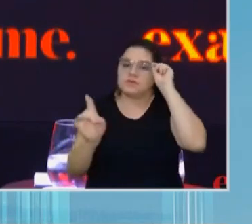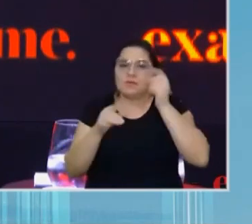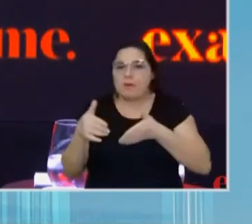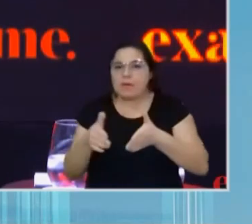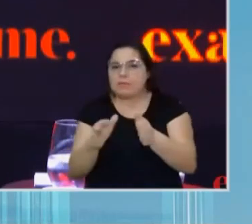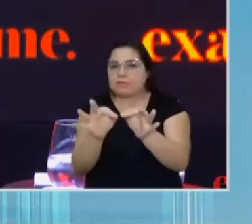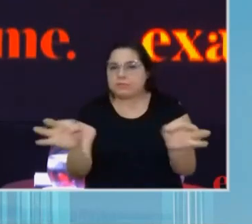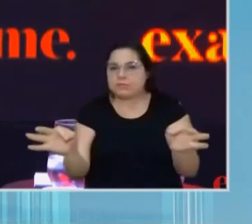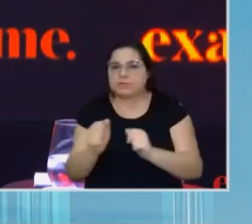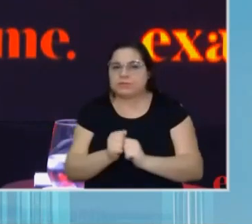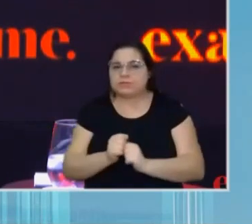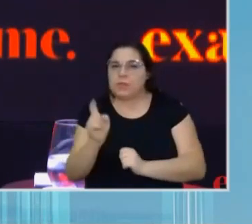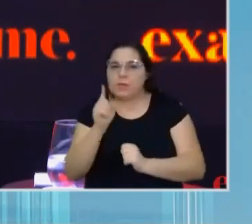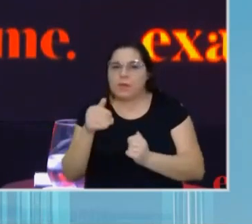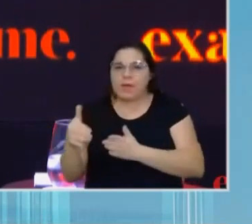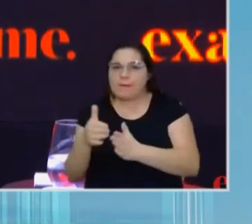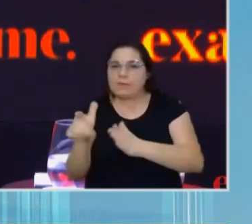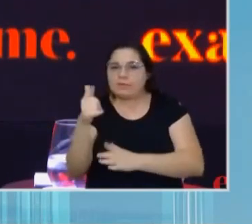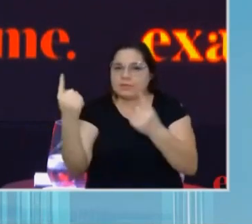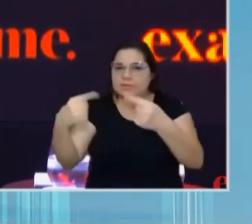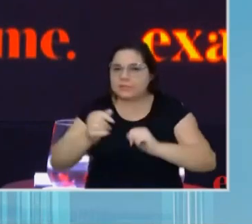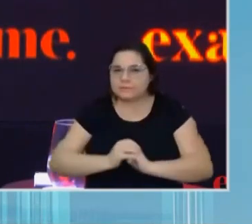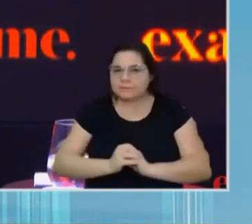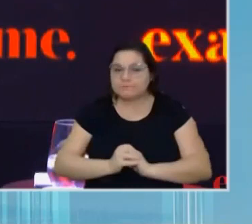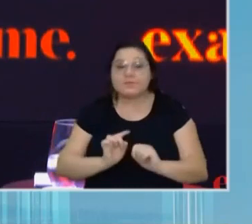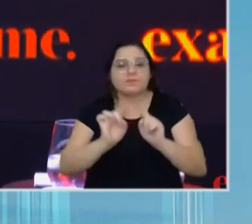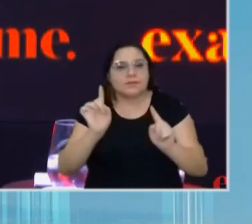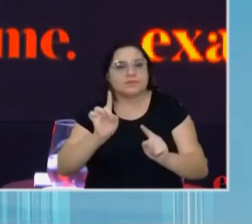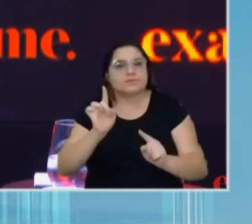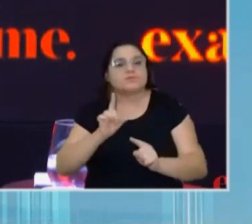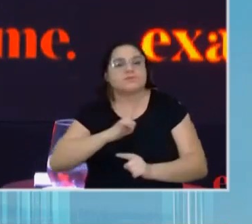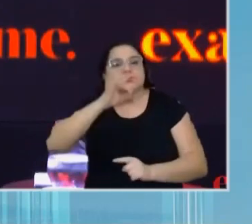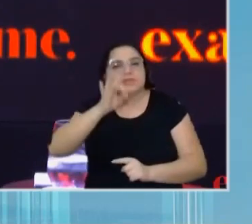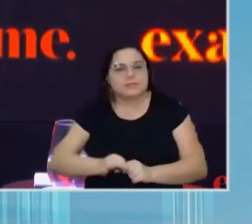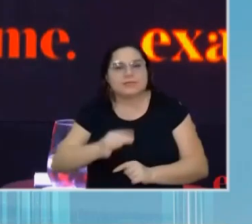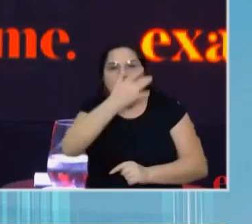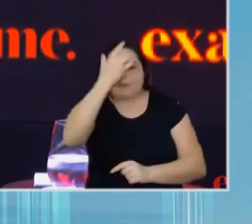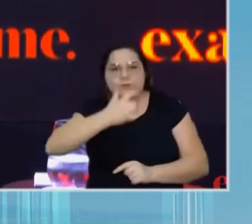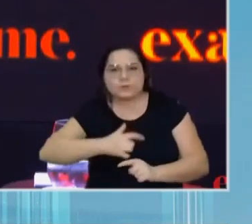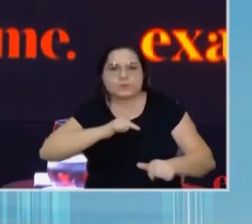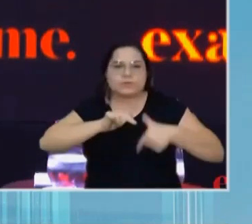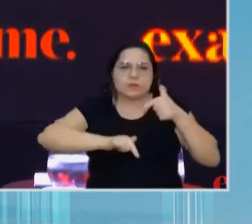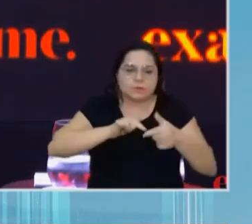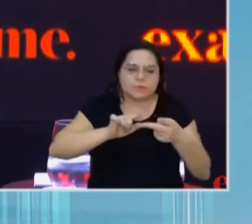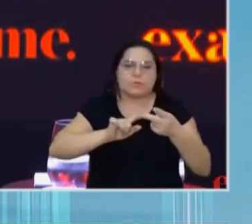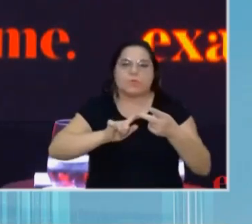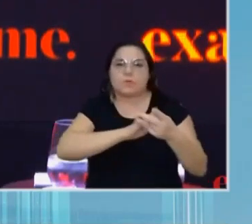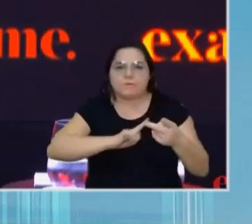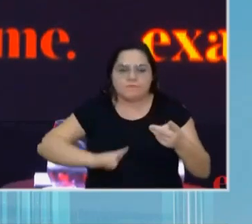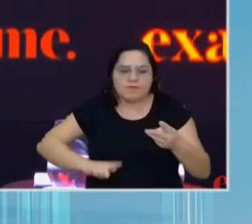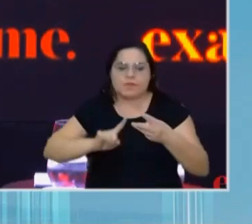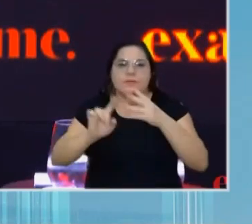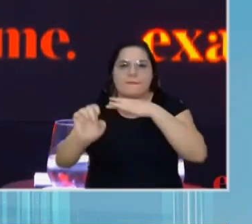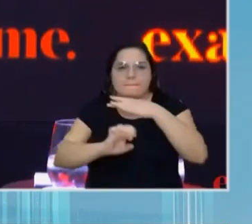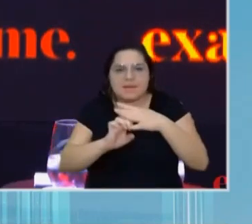preciso ter disciplina fiscal e olhar para a qualidade do que se gasta e também, do outro lado, olhar para as oportunidades. Durante sua fala,